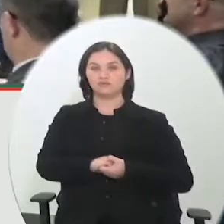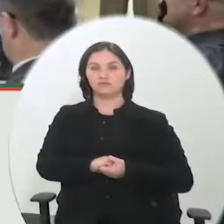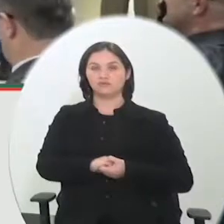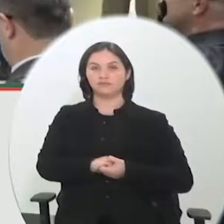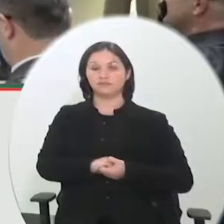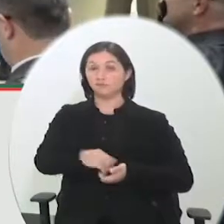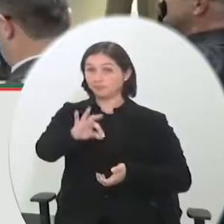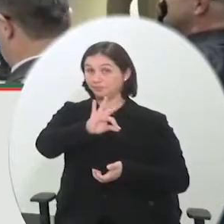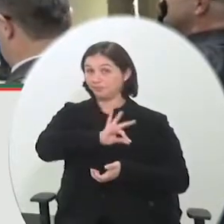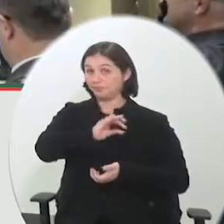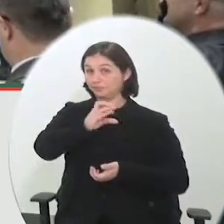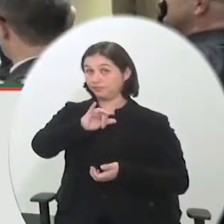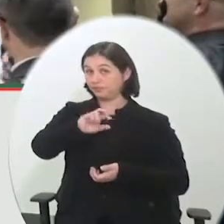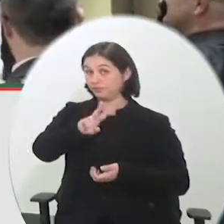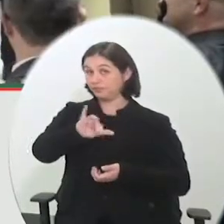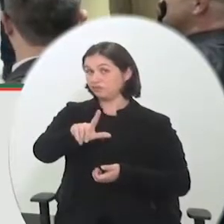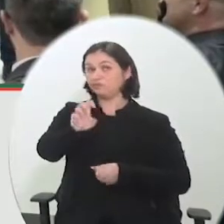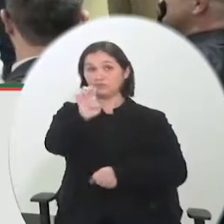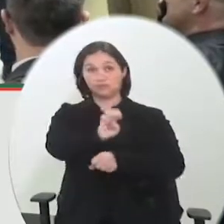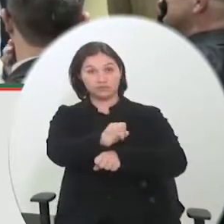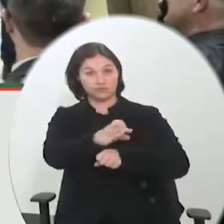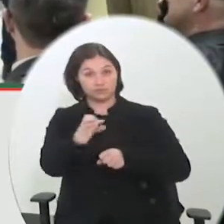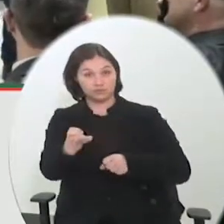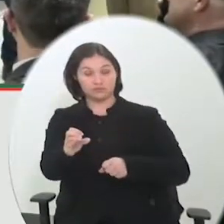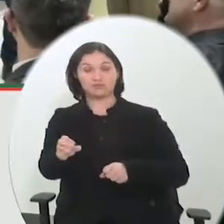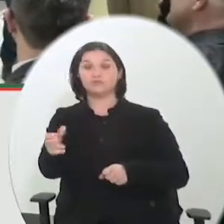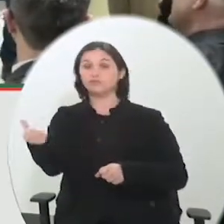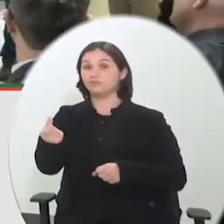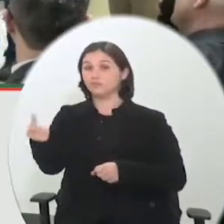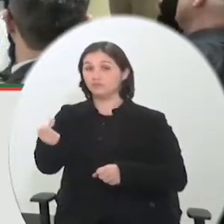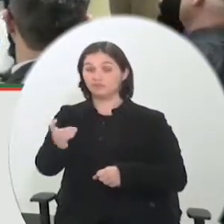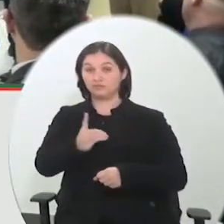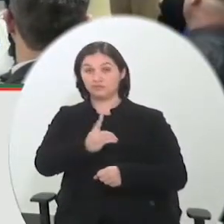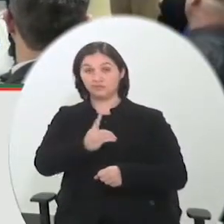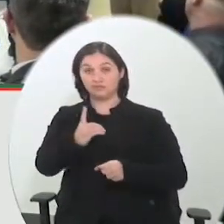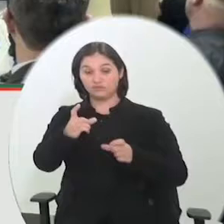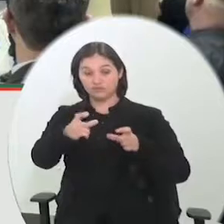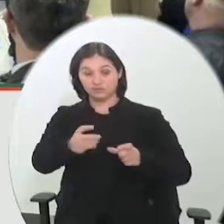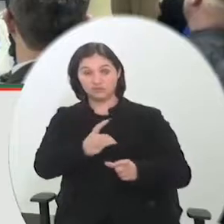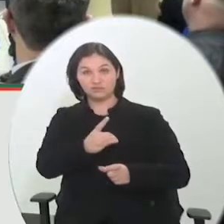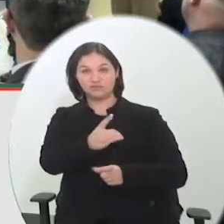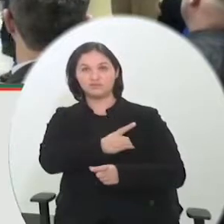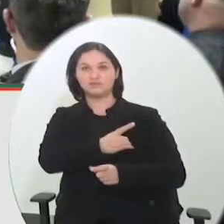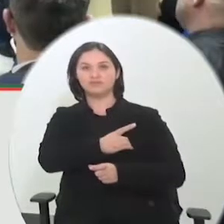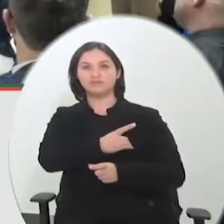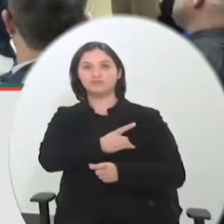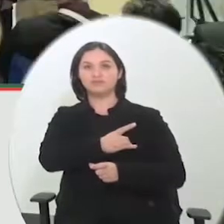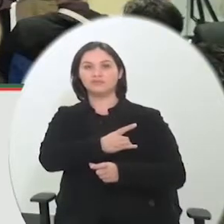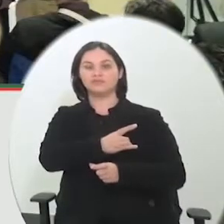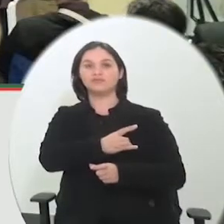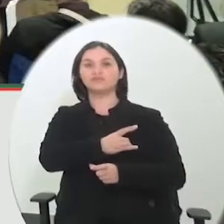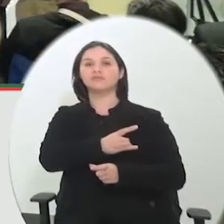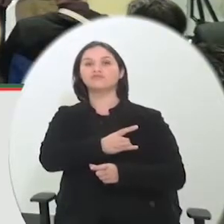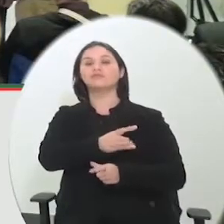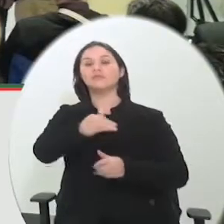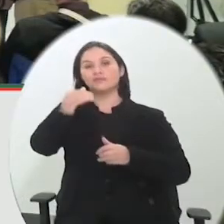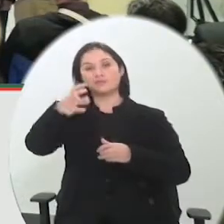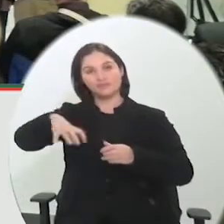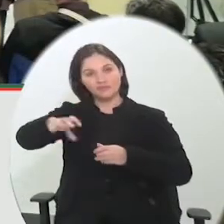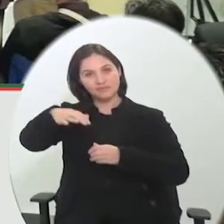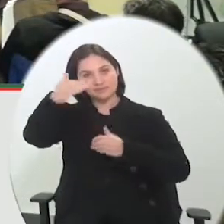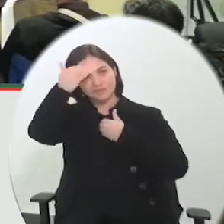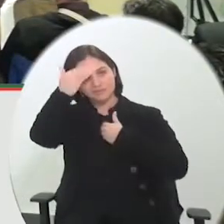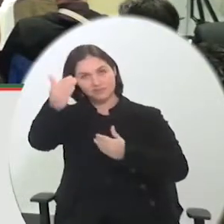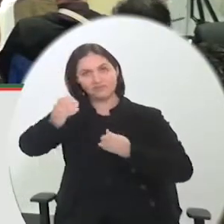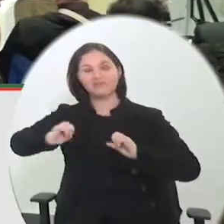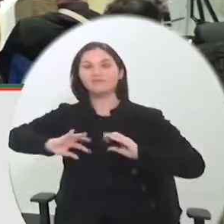A Polícia Civil de Santa Catarina, a 6ª Delegacia Regional, agradece a todas essas homenagens concedidas pela SIC,